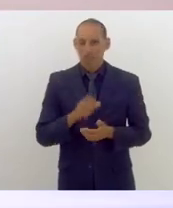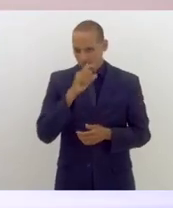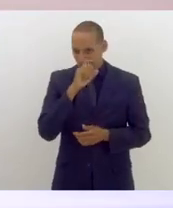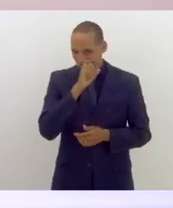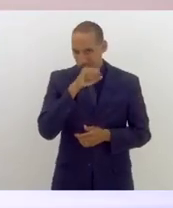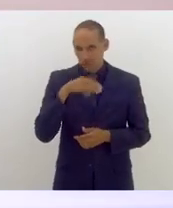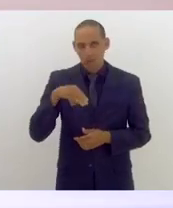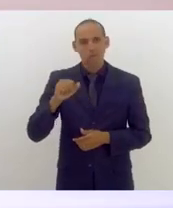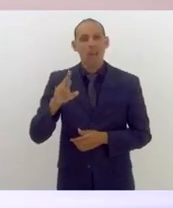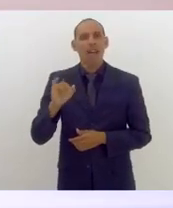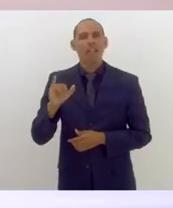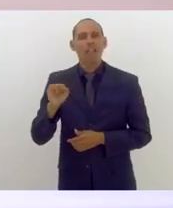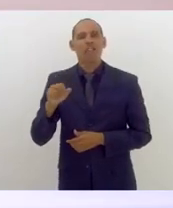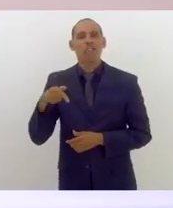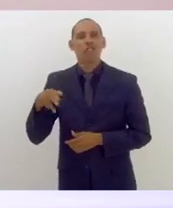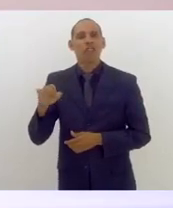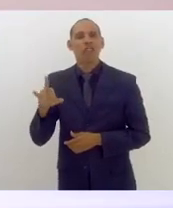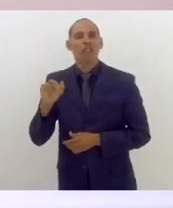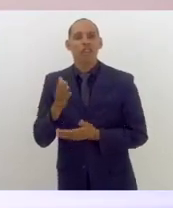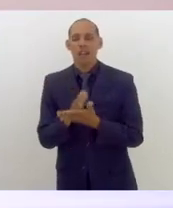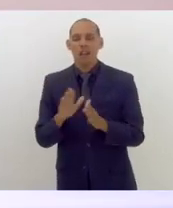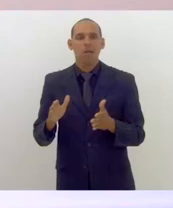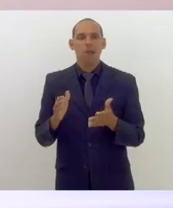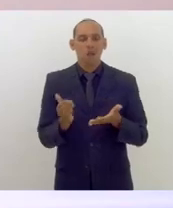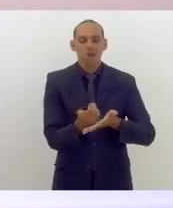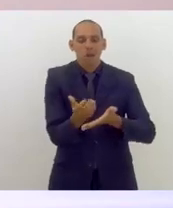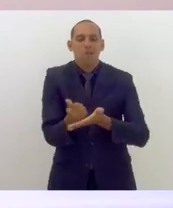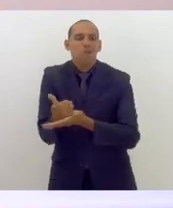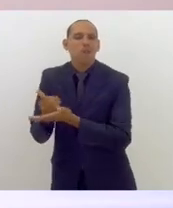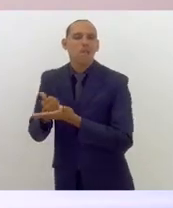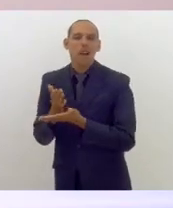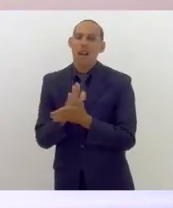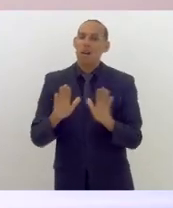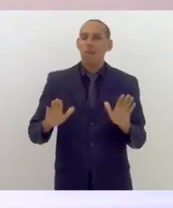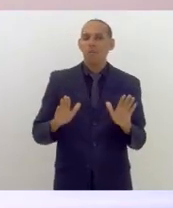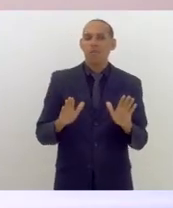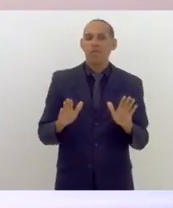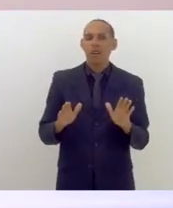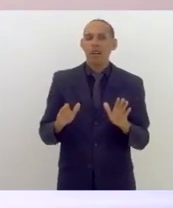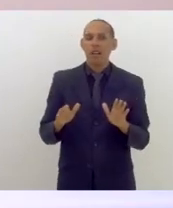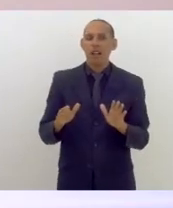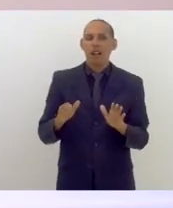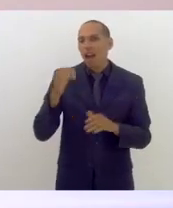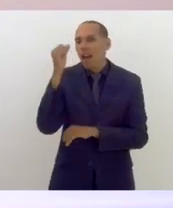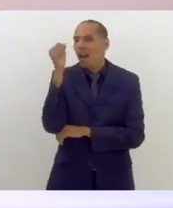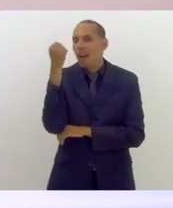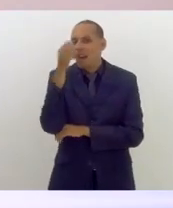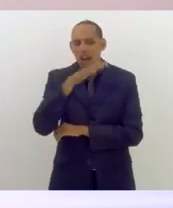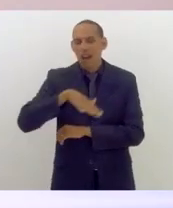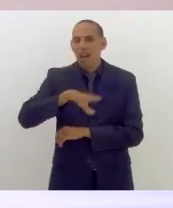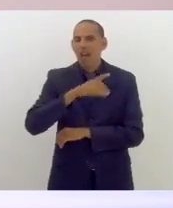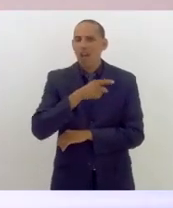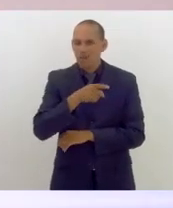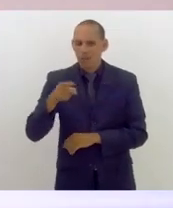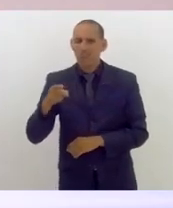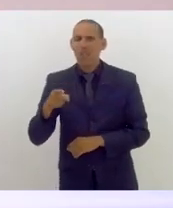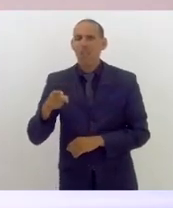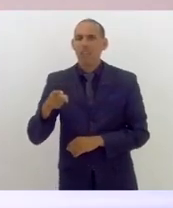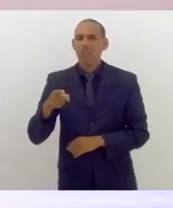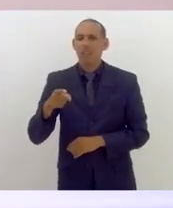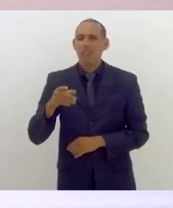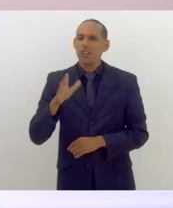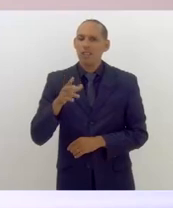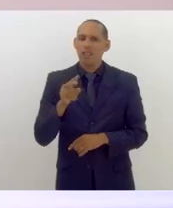marisqueiras deixaram de existir e a situação é grave naquela região vocês disseram que tiveram lá